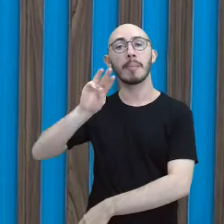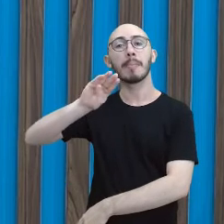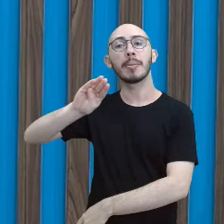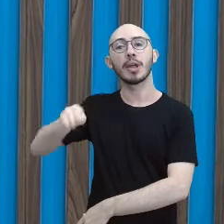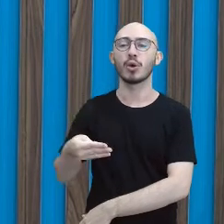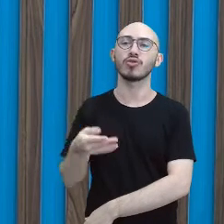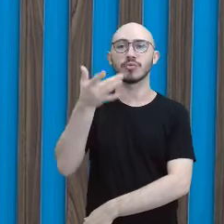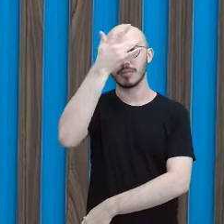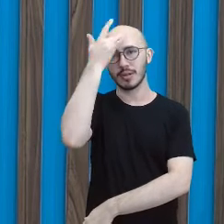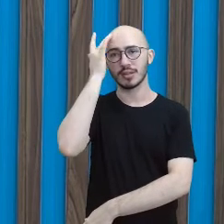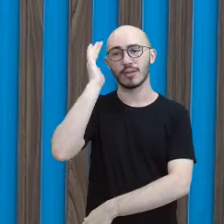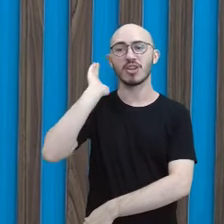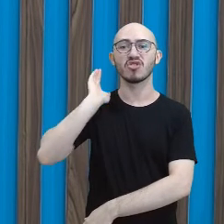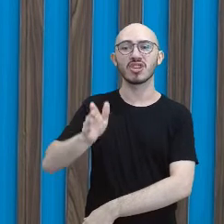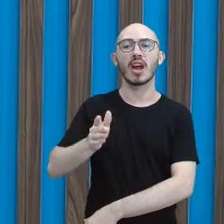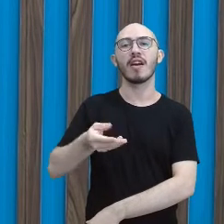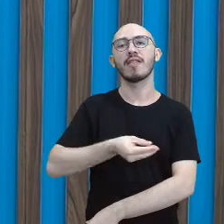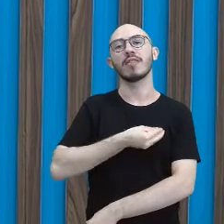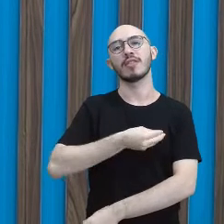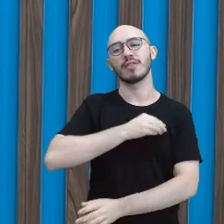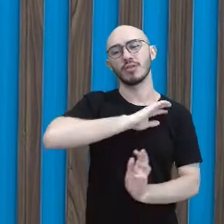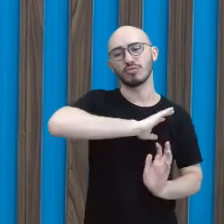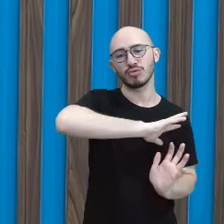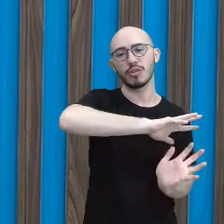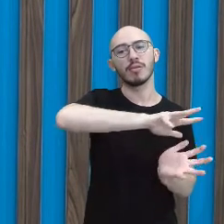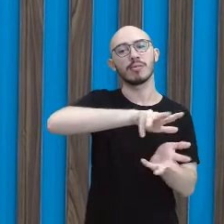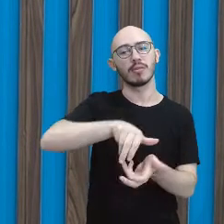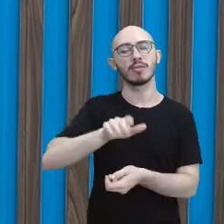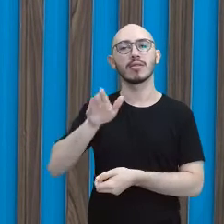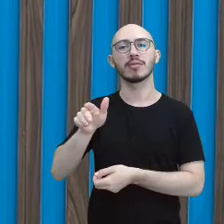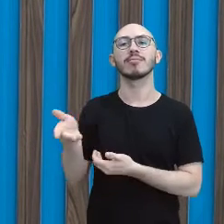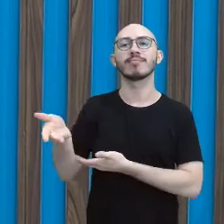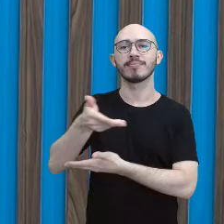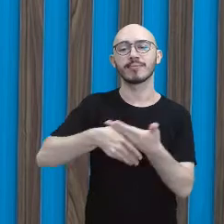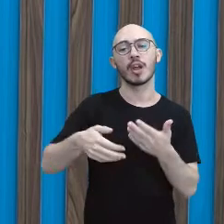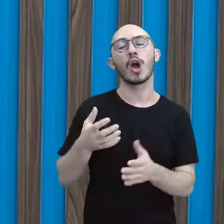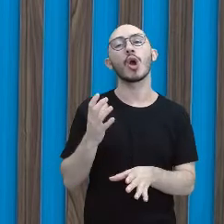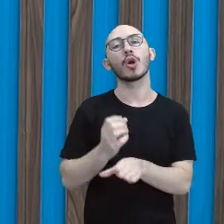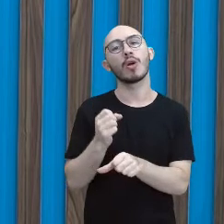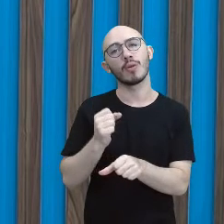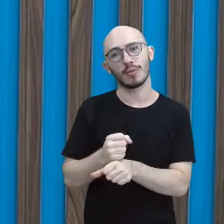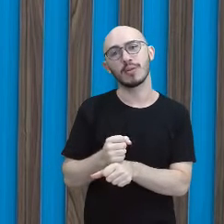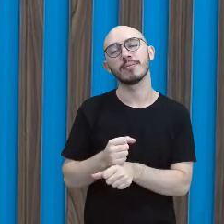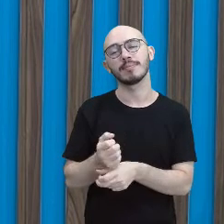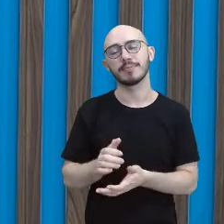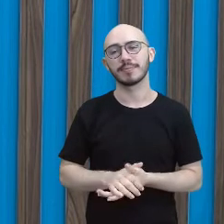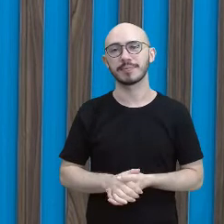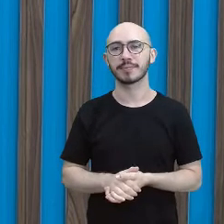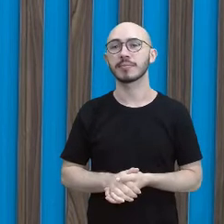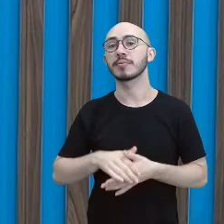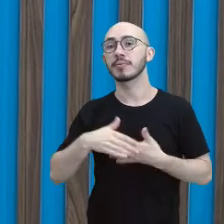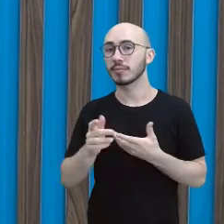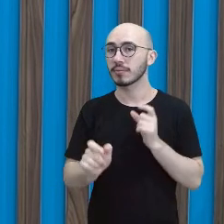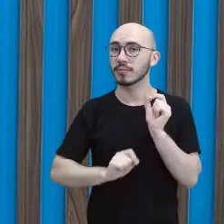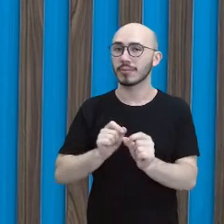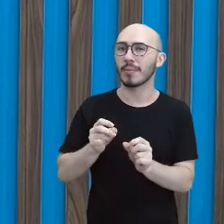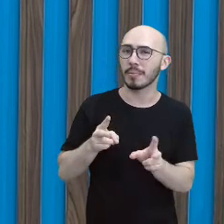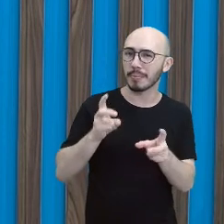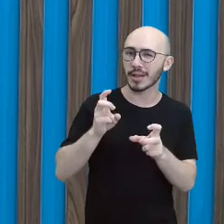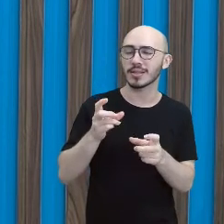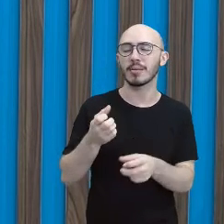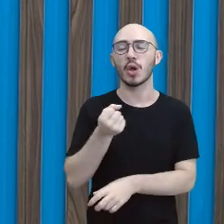já passaram aqui dentre essas possibilidades de contagem, né, gente? É a ideia de uma estimativa. Então, quando a gente percebe